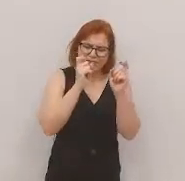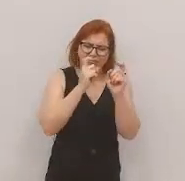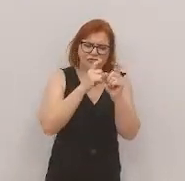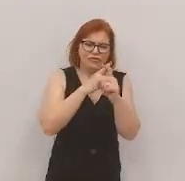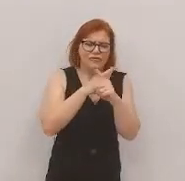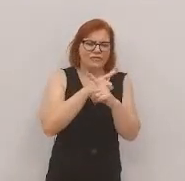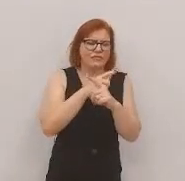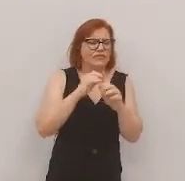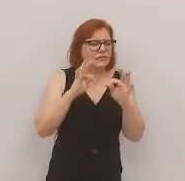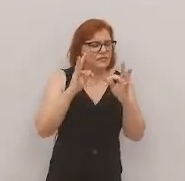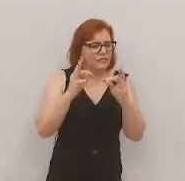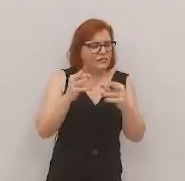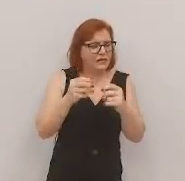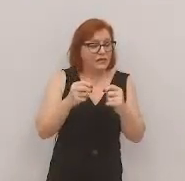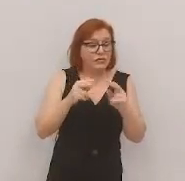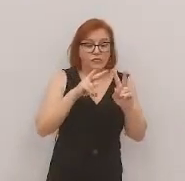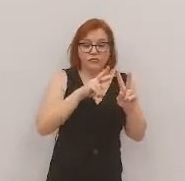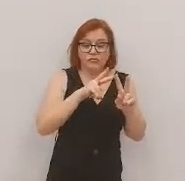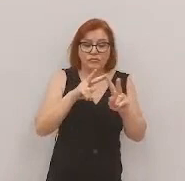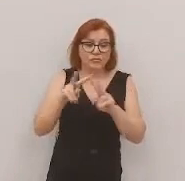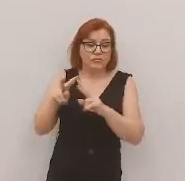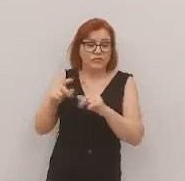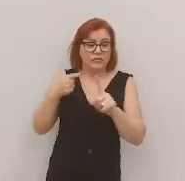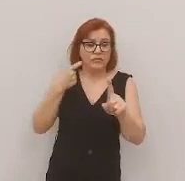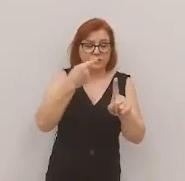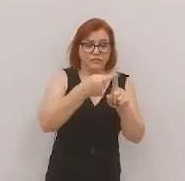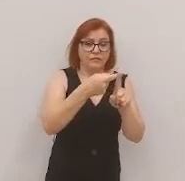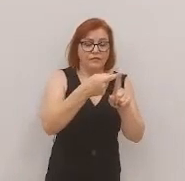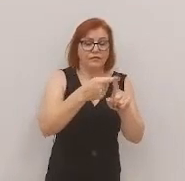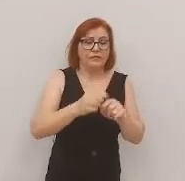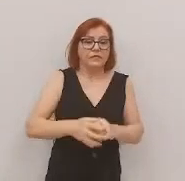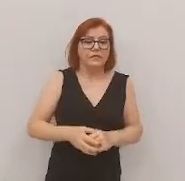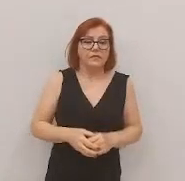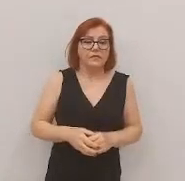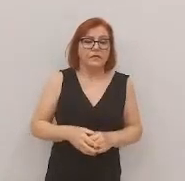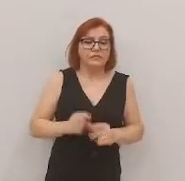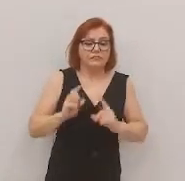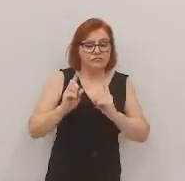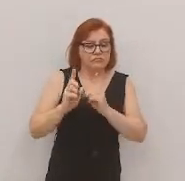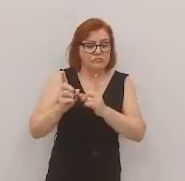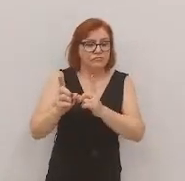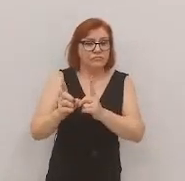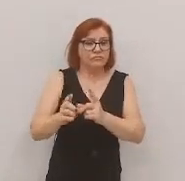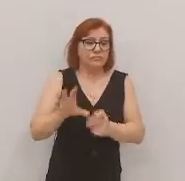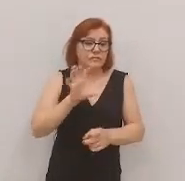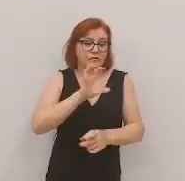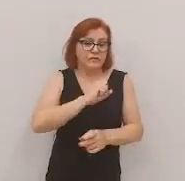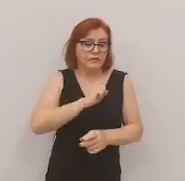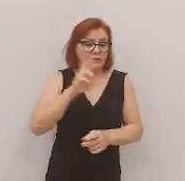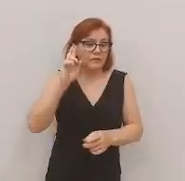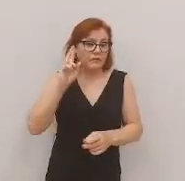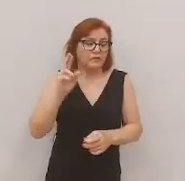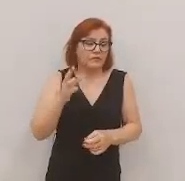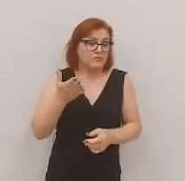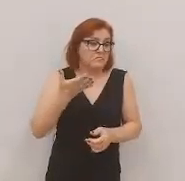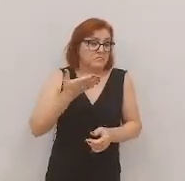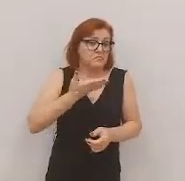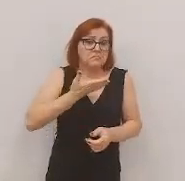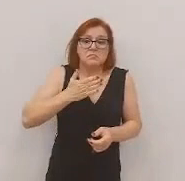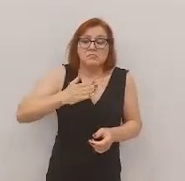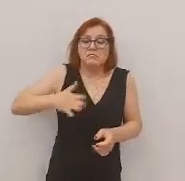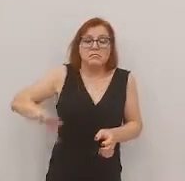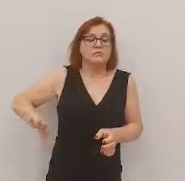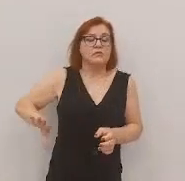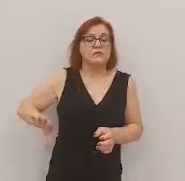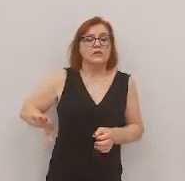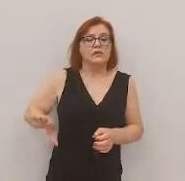os apóstolos, para os discípulos ali. Os discípulos amavam o Senhor, não queriam que o Senhor morresse. Eles